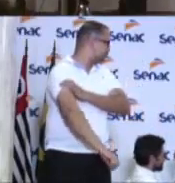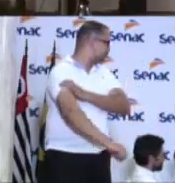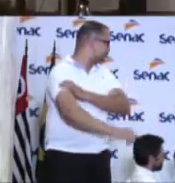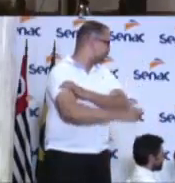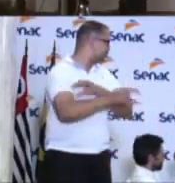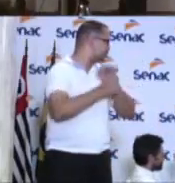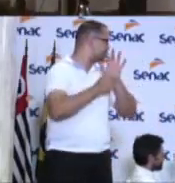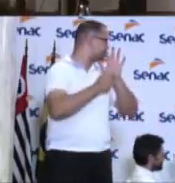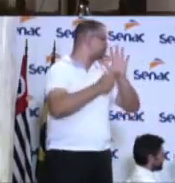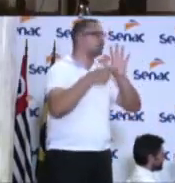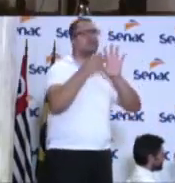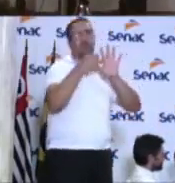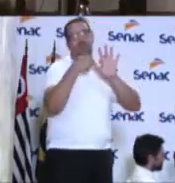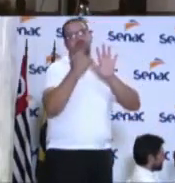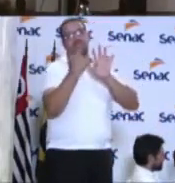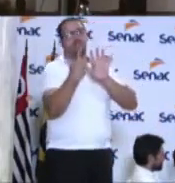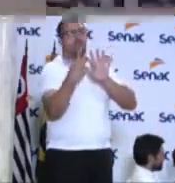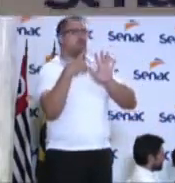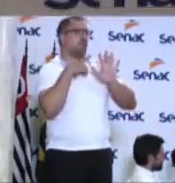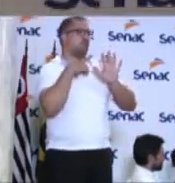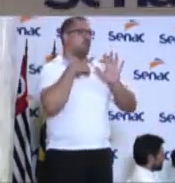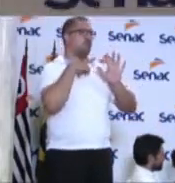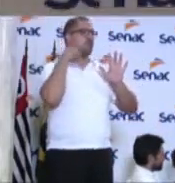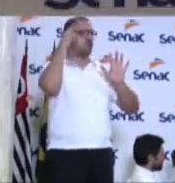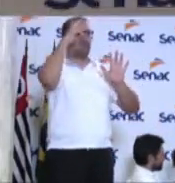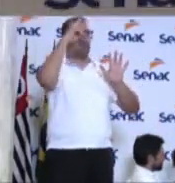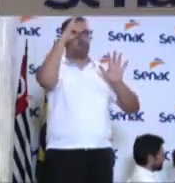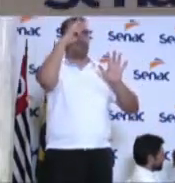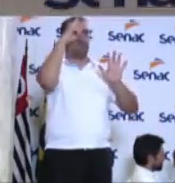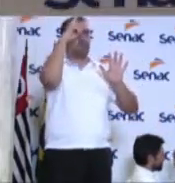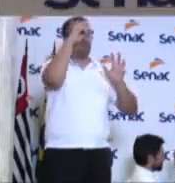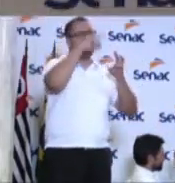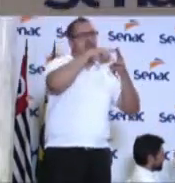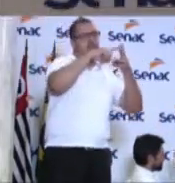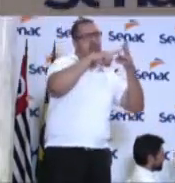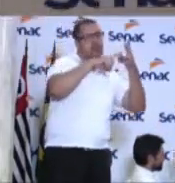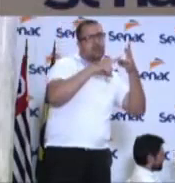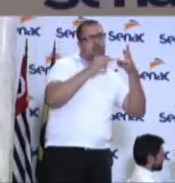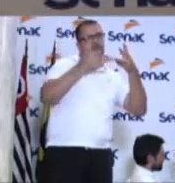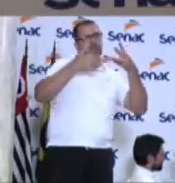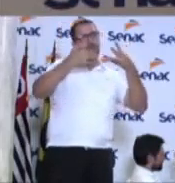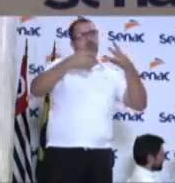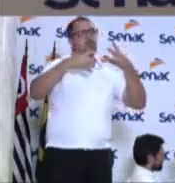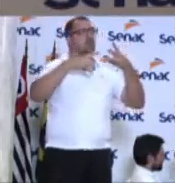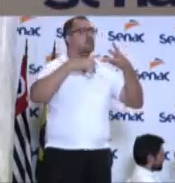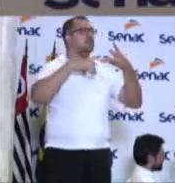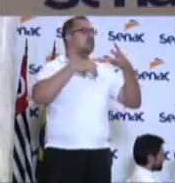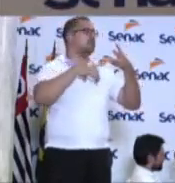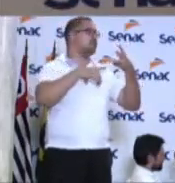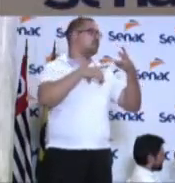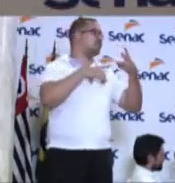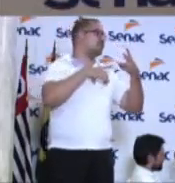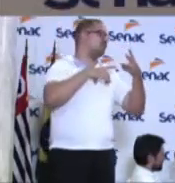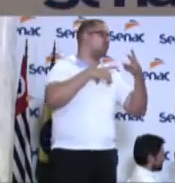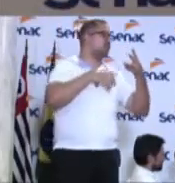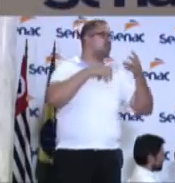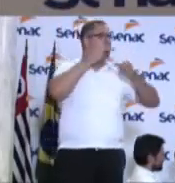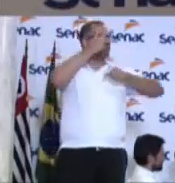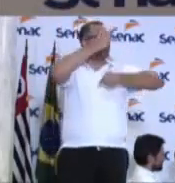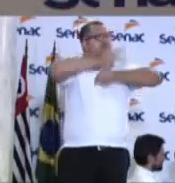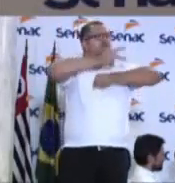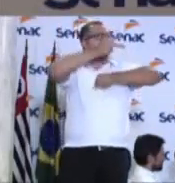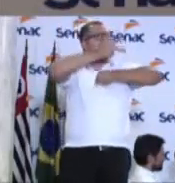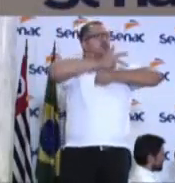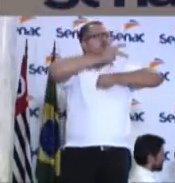Esse foi o episódio 1. Essa história tem 3 episódios. A gente já tá filmando a